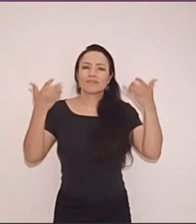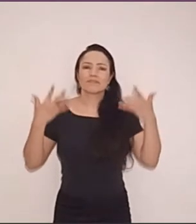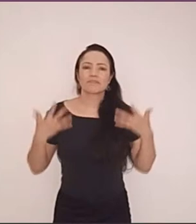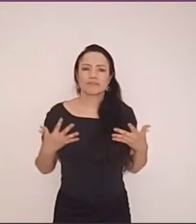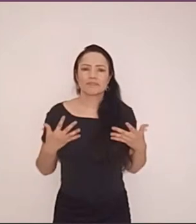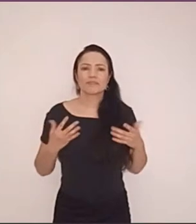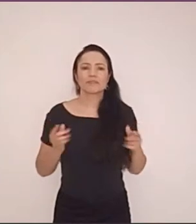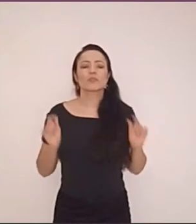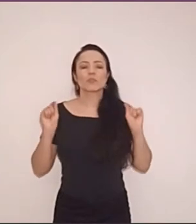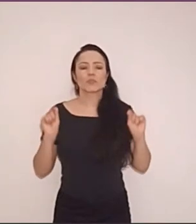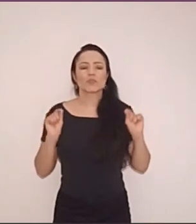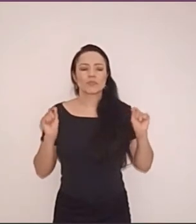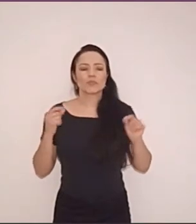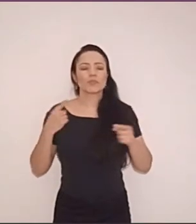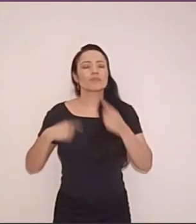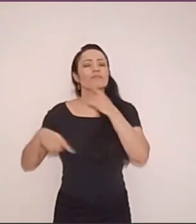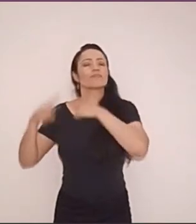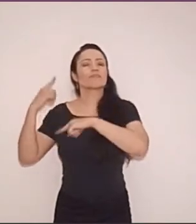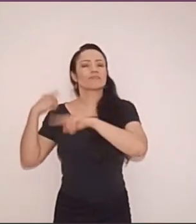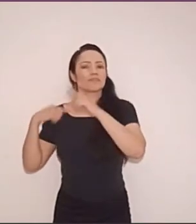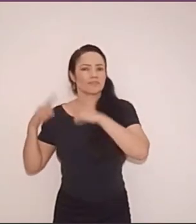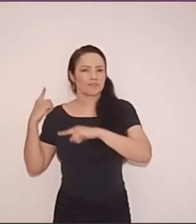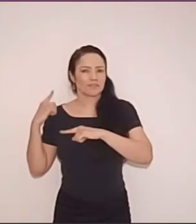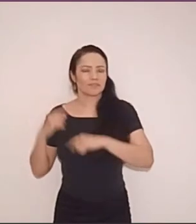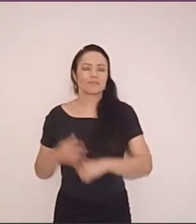sobre esta anterioridade